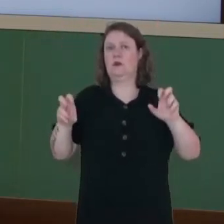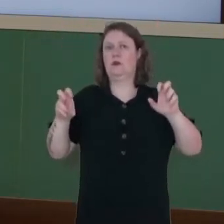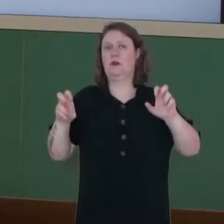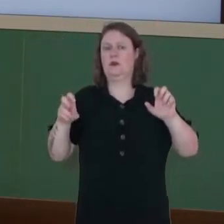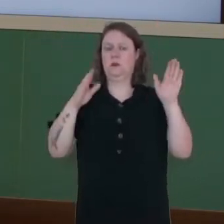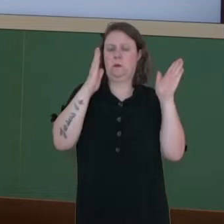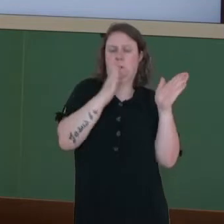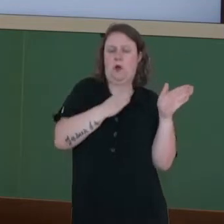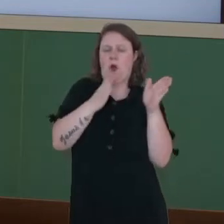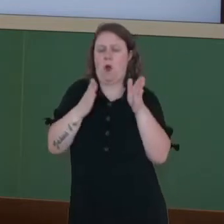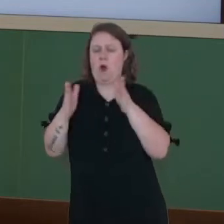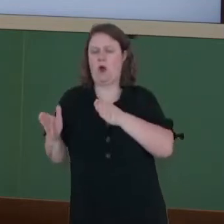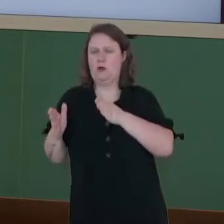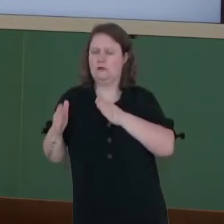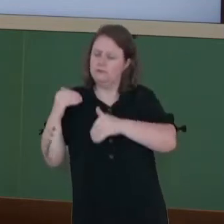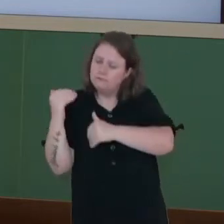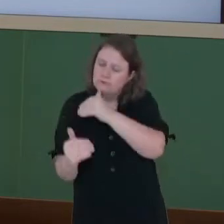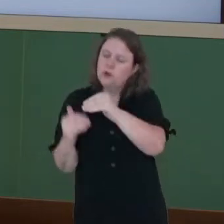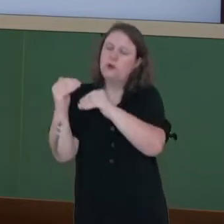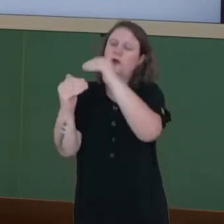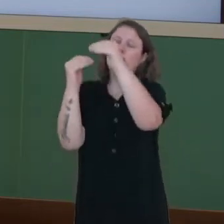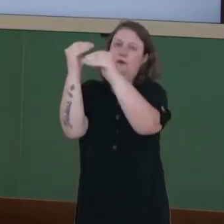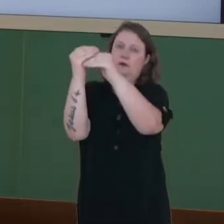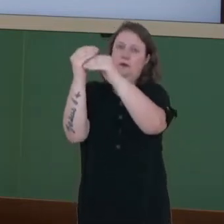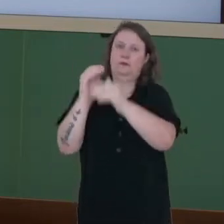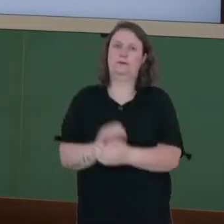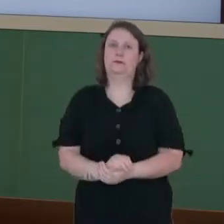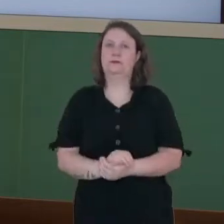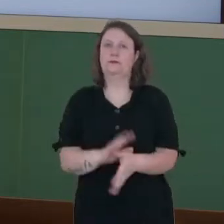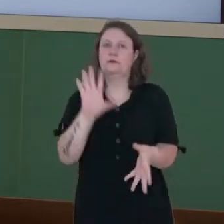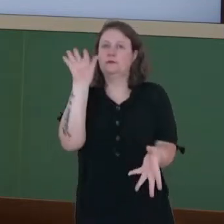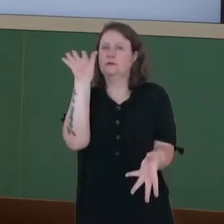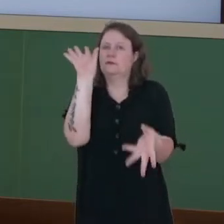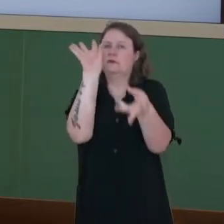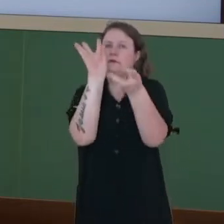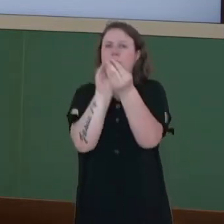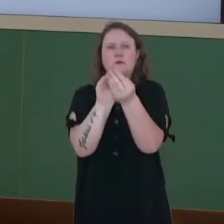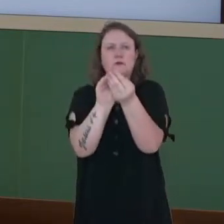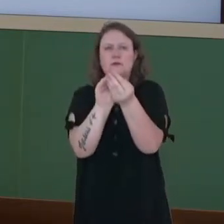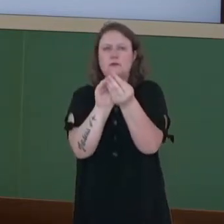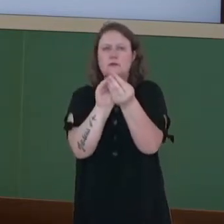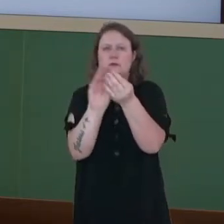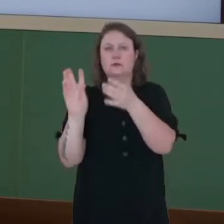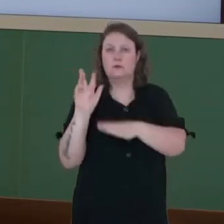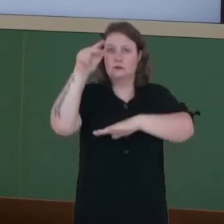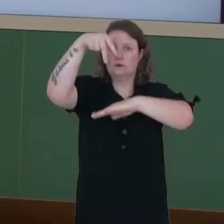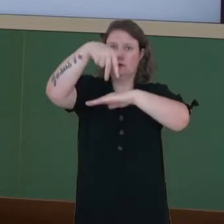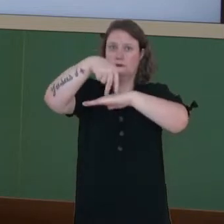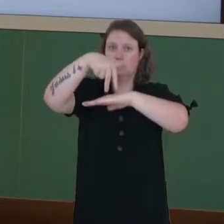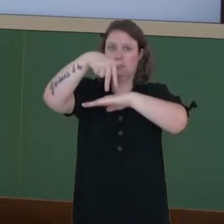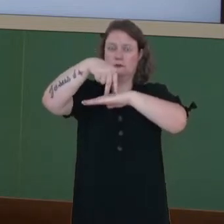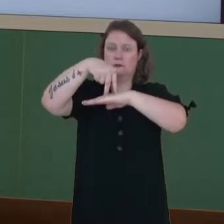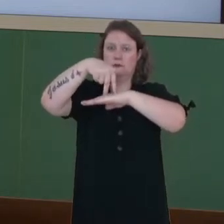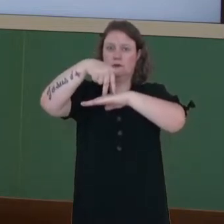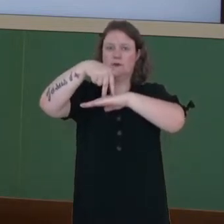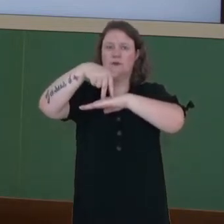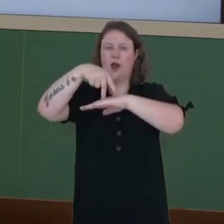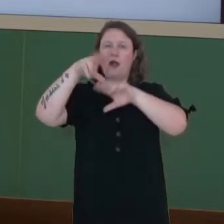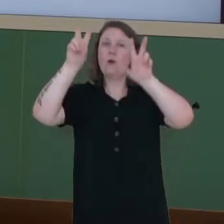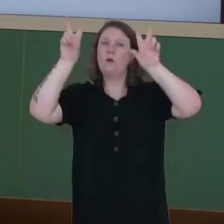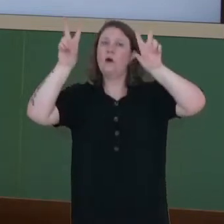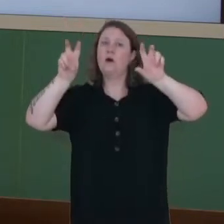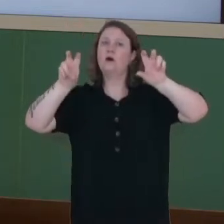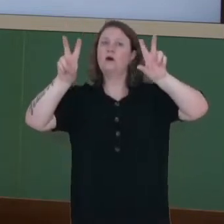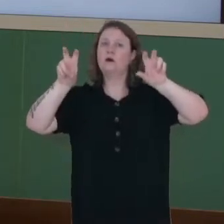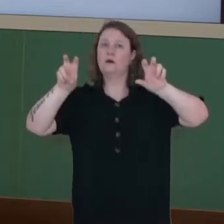e progresso, E ela é uma forma abreviada de um lema positivista. Opa, inserimos mais